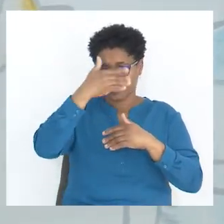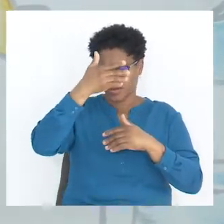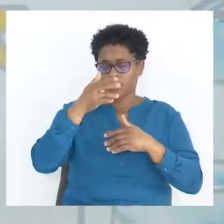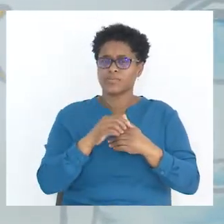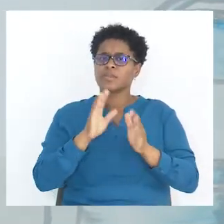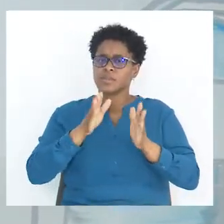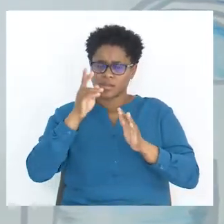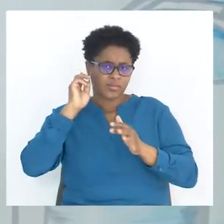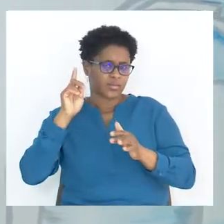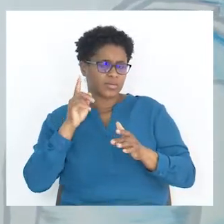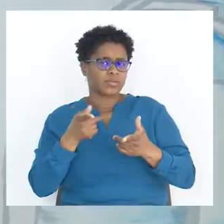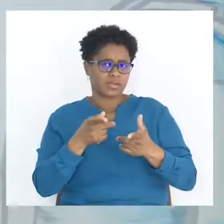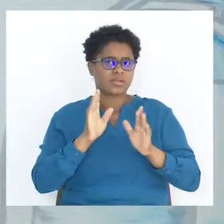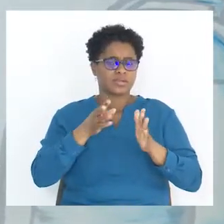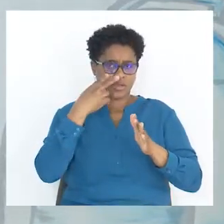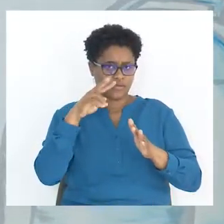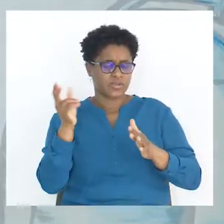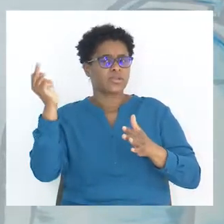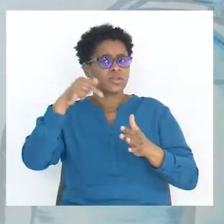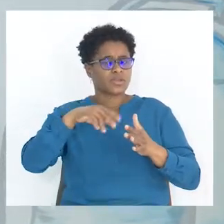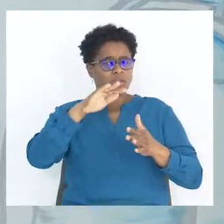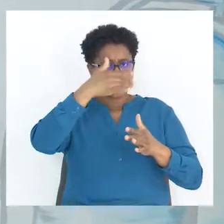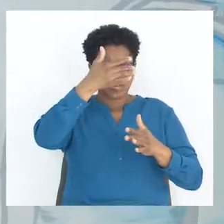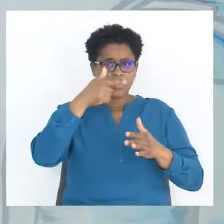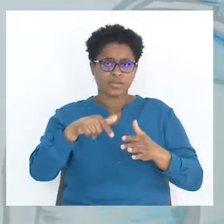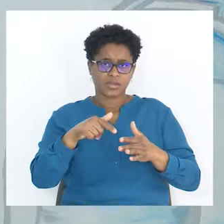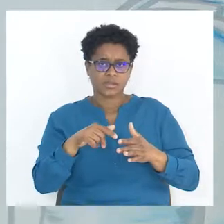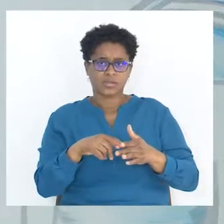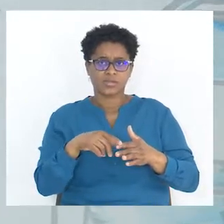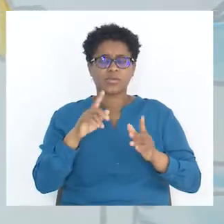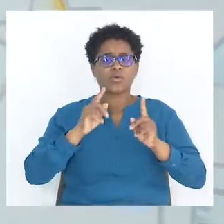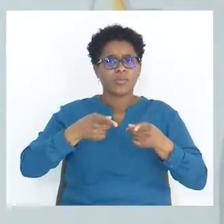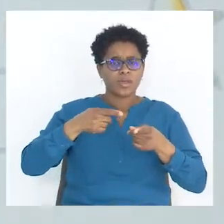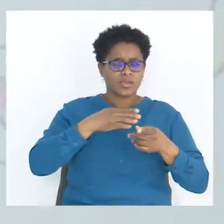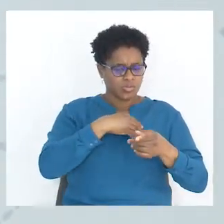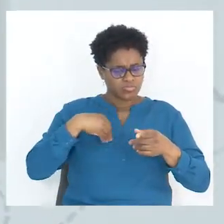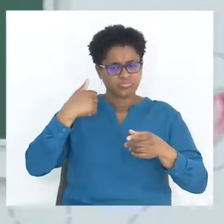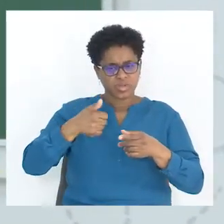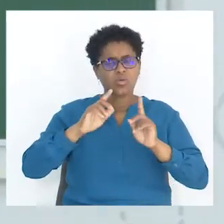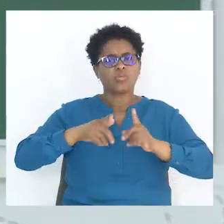Então já viste que dentro deste primeiro parágrafo começa o quê? Bem-estar, começa na cabeça, não é assim?